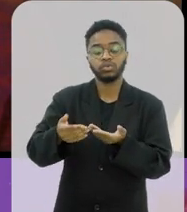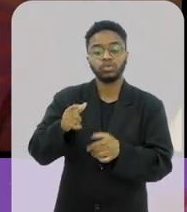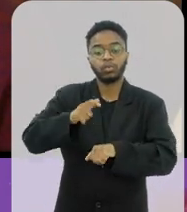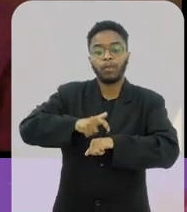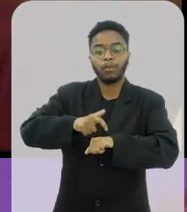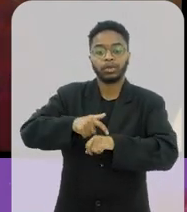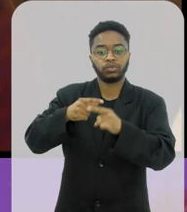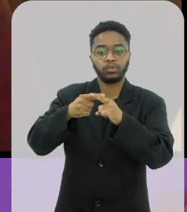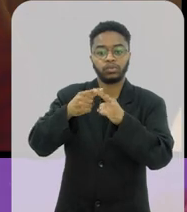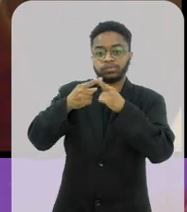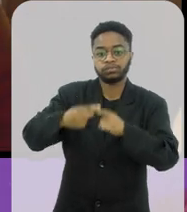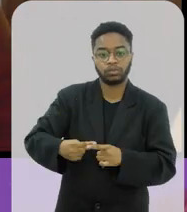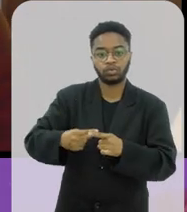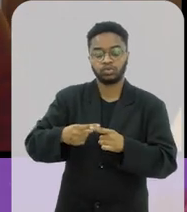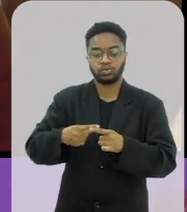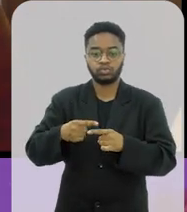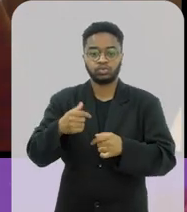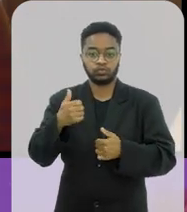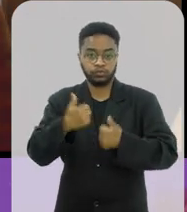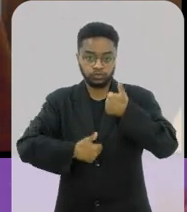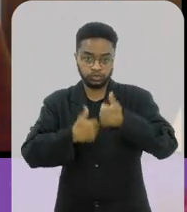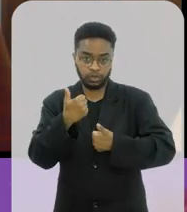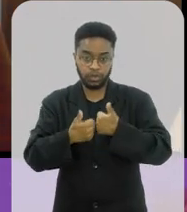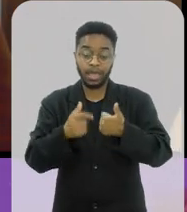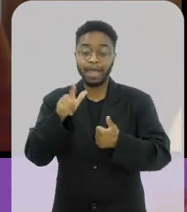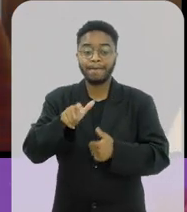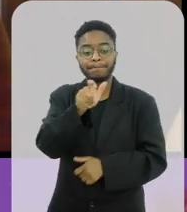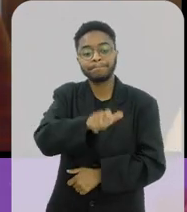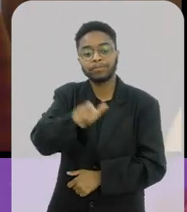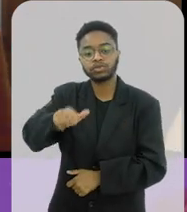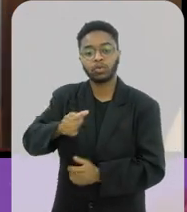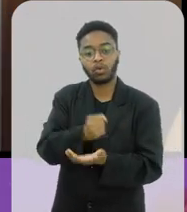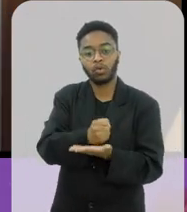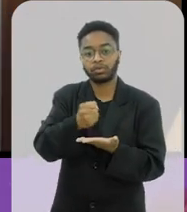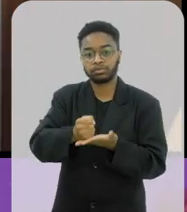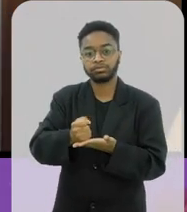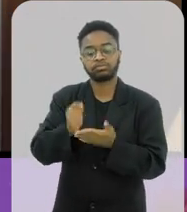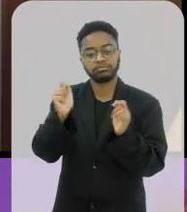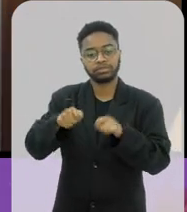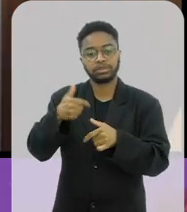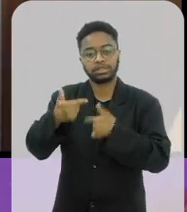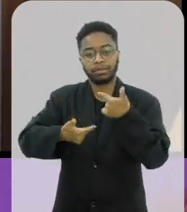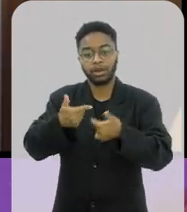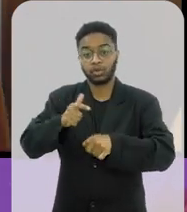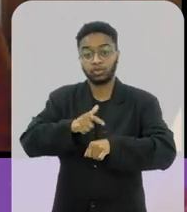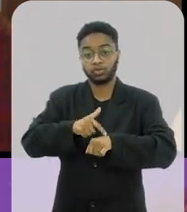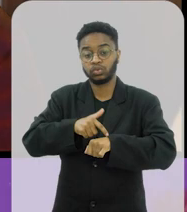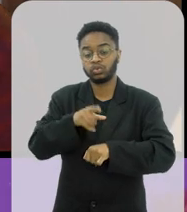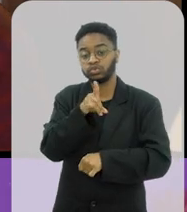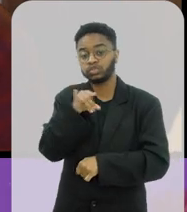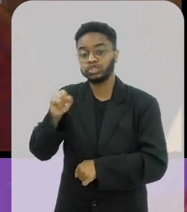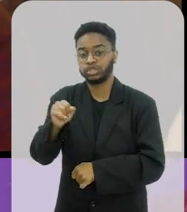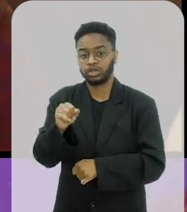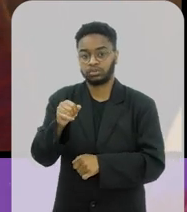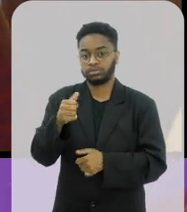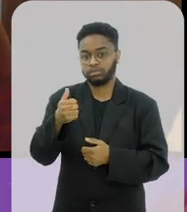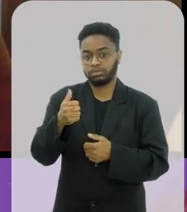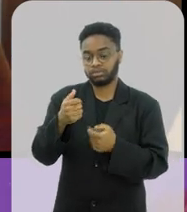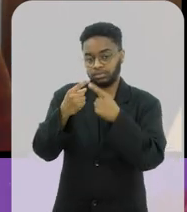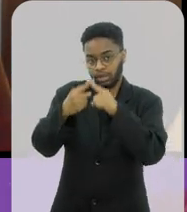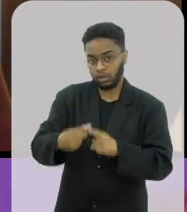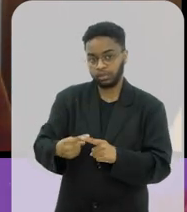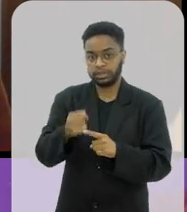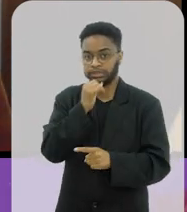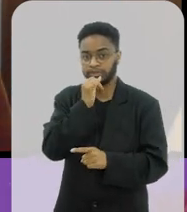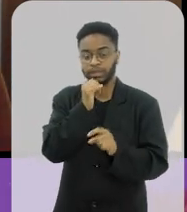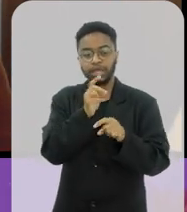do jogo. São aquelas pessoas que são contratadas para trabalhar no dia do jogo. Seguranças, o pessoal